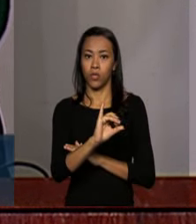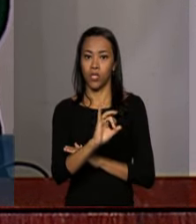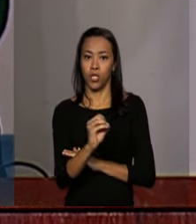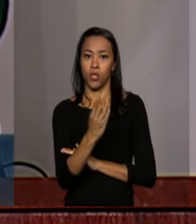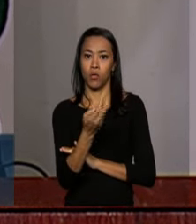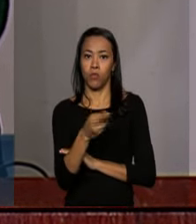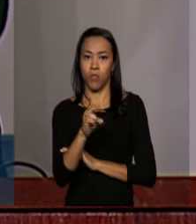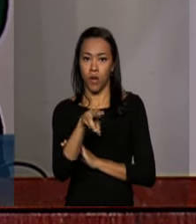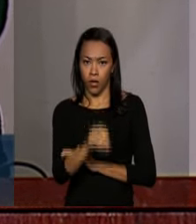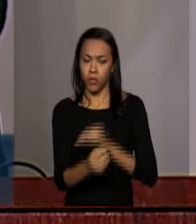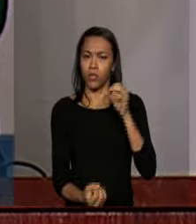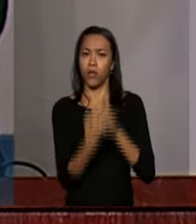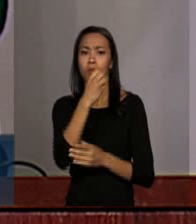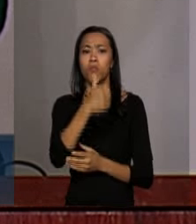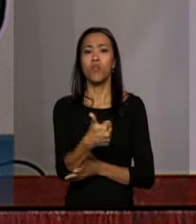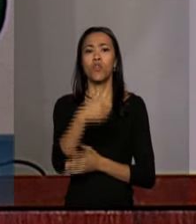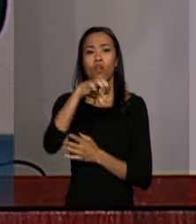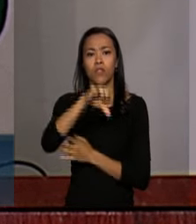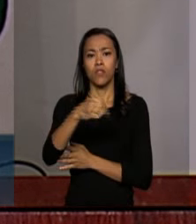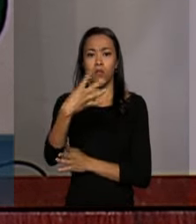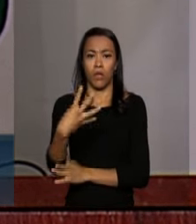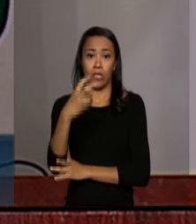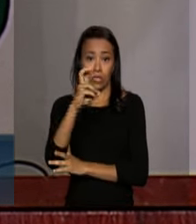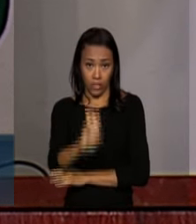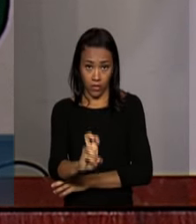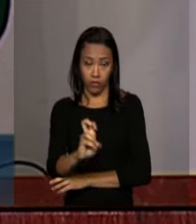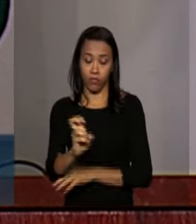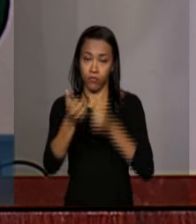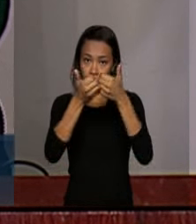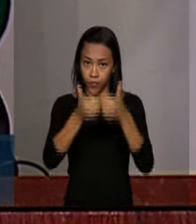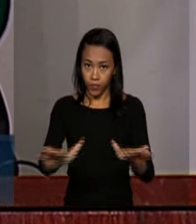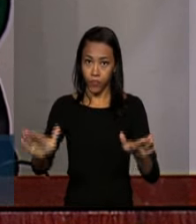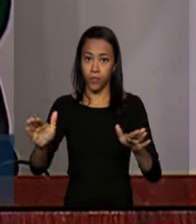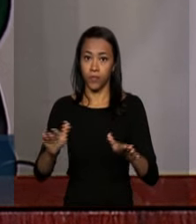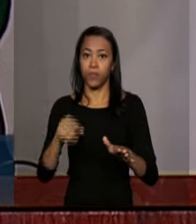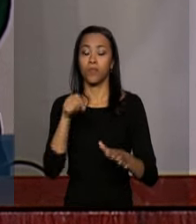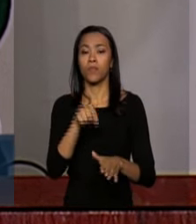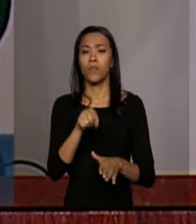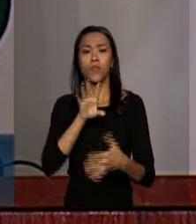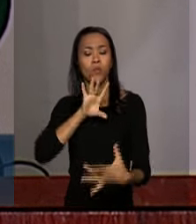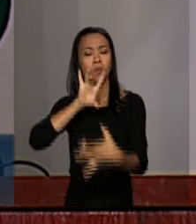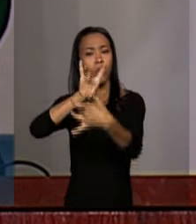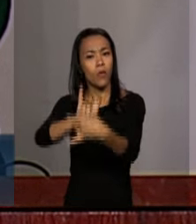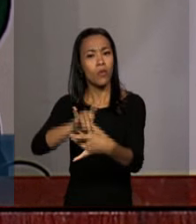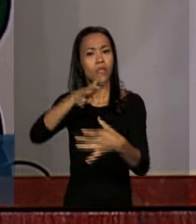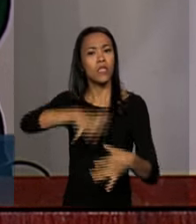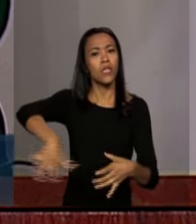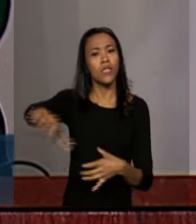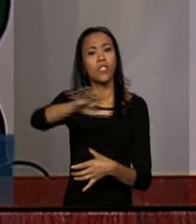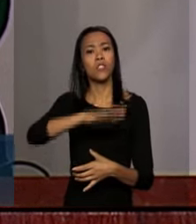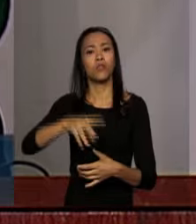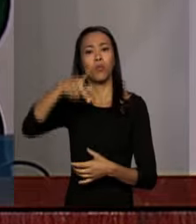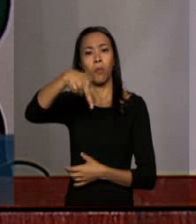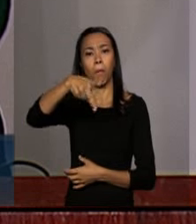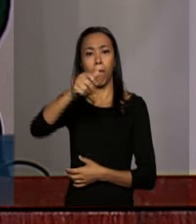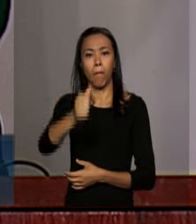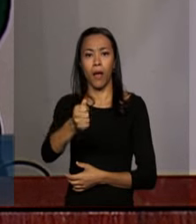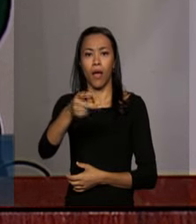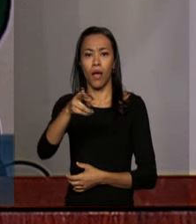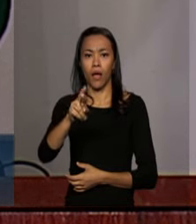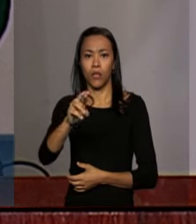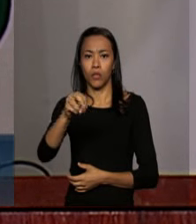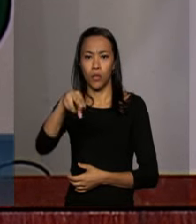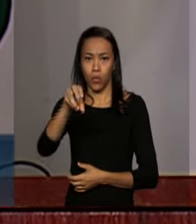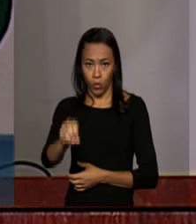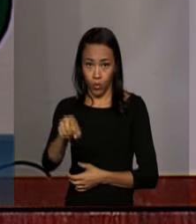em 1945, por ocasião das comemorações do centenário de nascimento do patrono de nossa diplomacia,